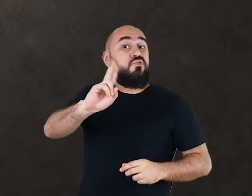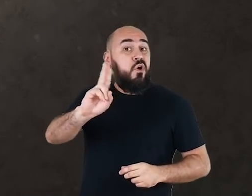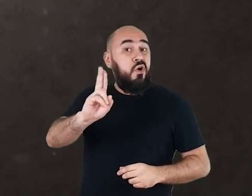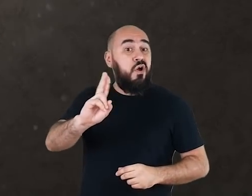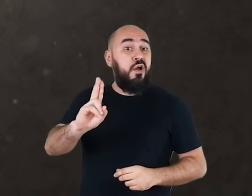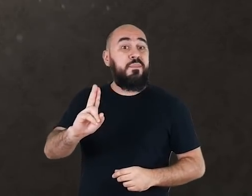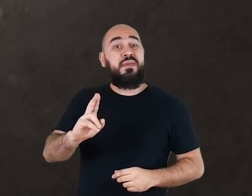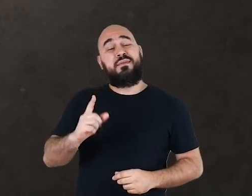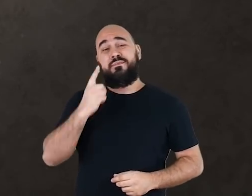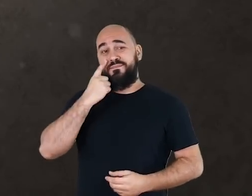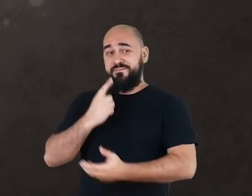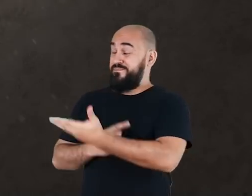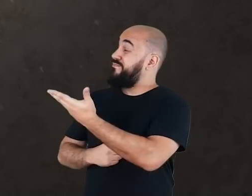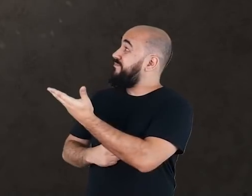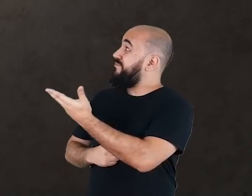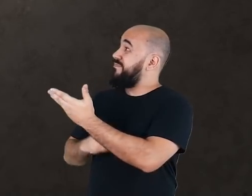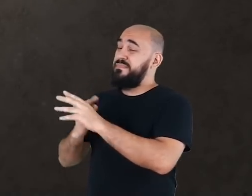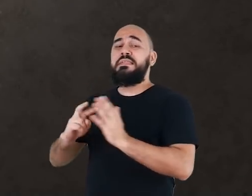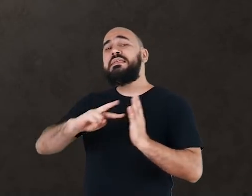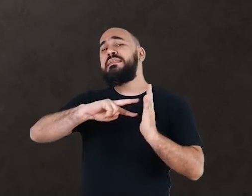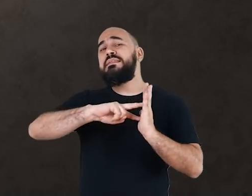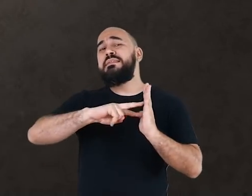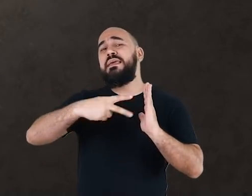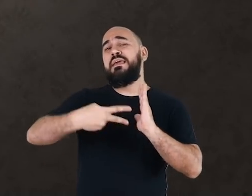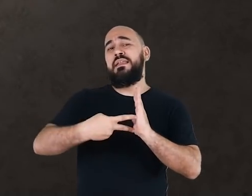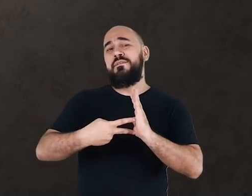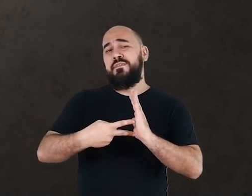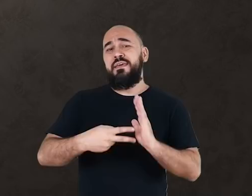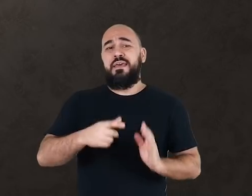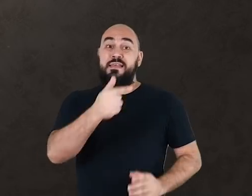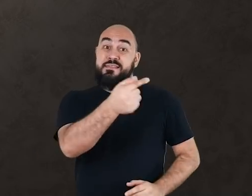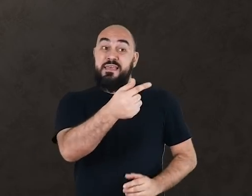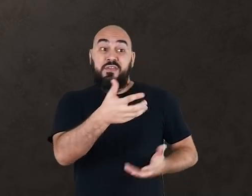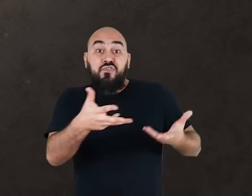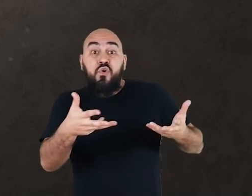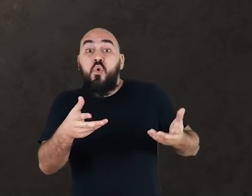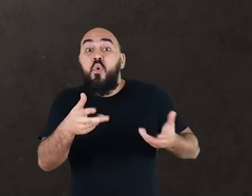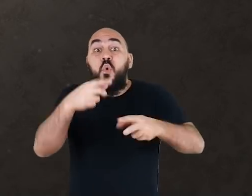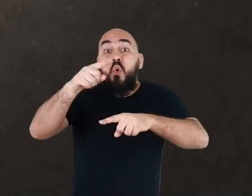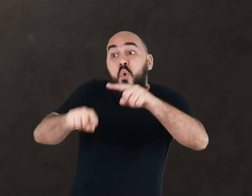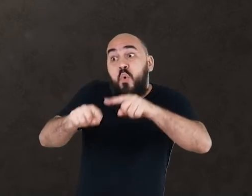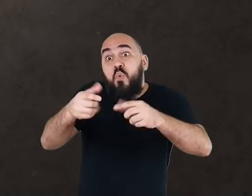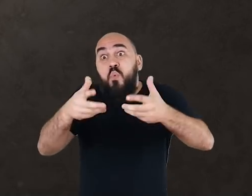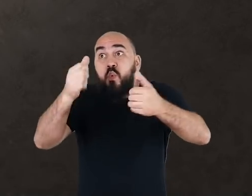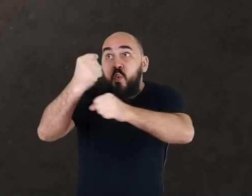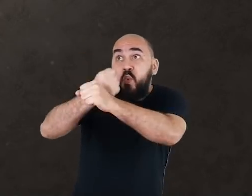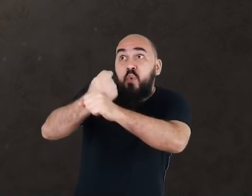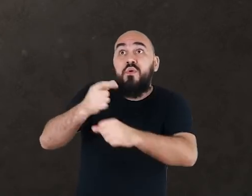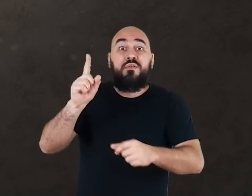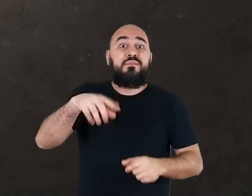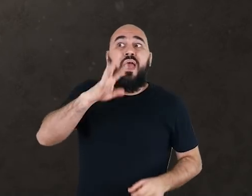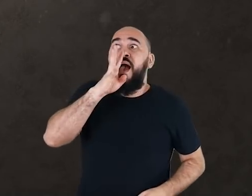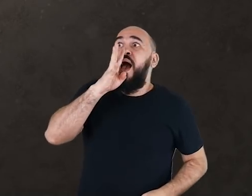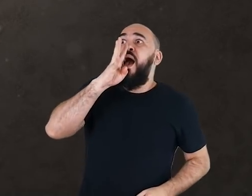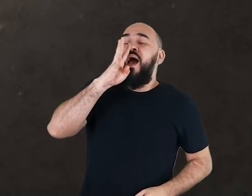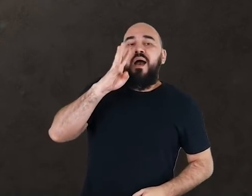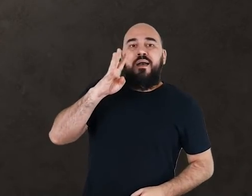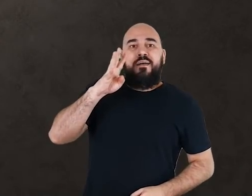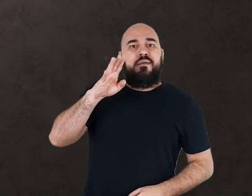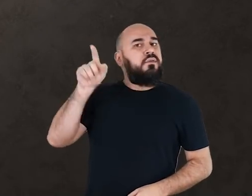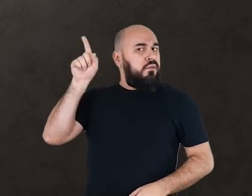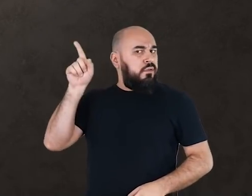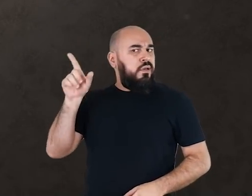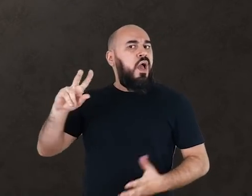ta, hepta, temata, ou as 7 coisas dignas de serem contempladas. Esse fato